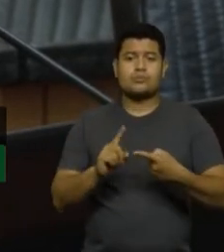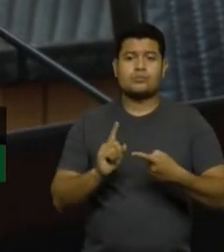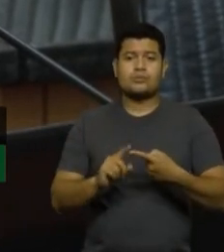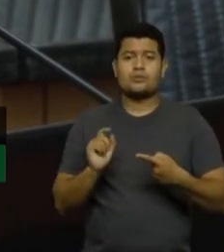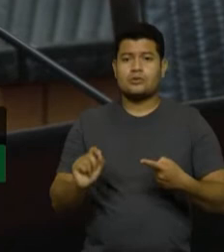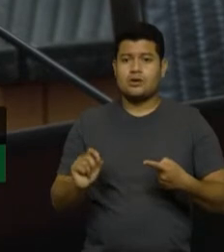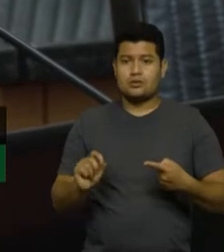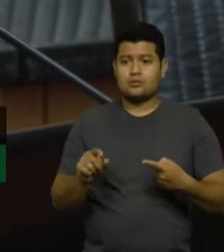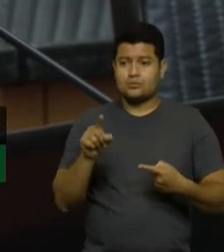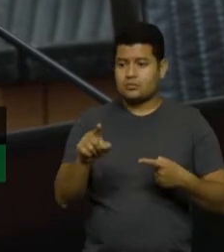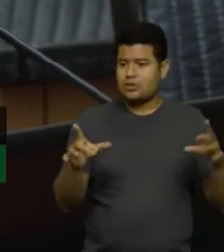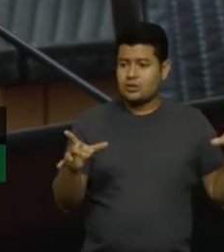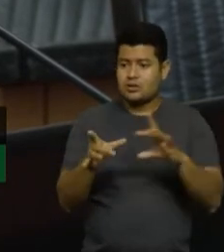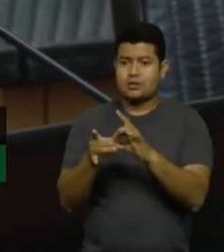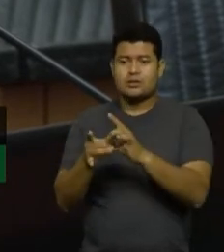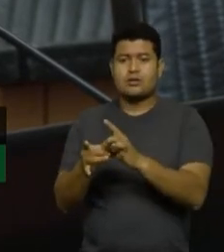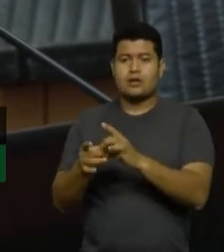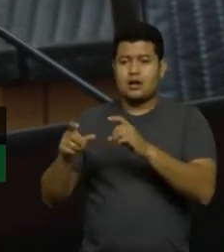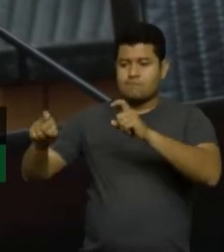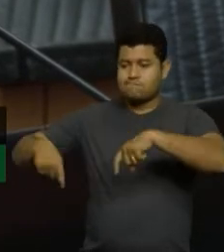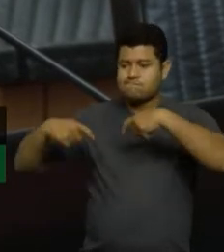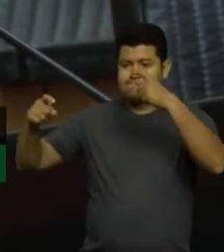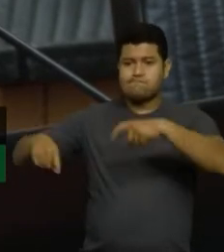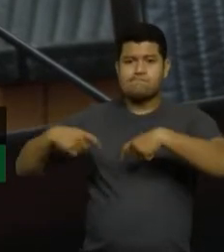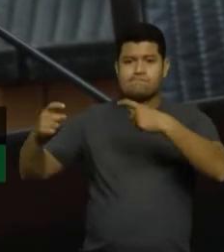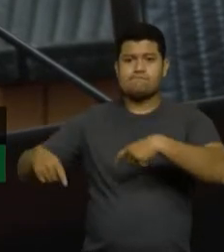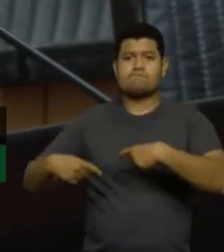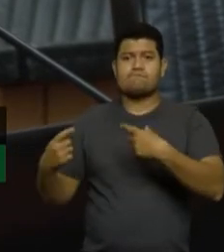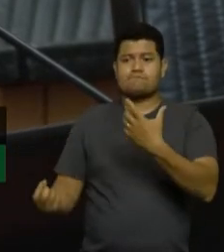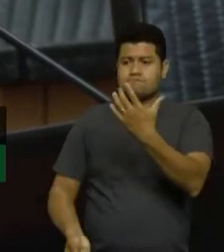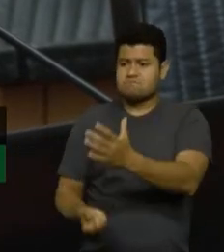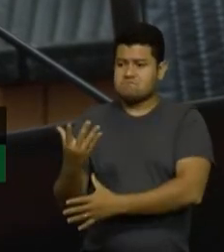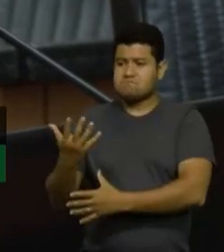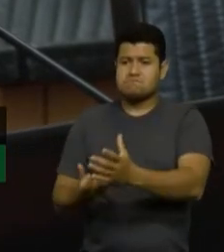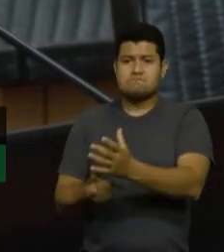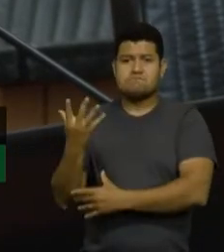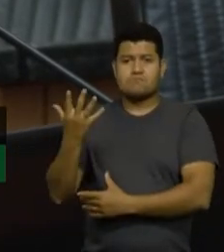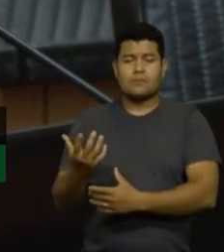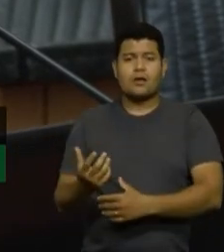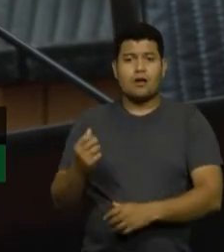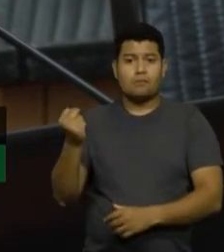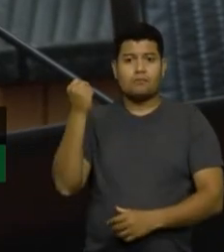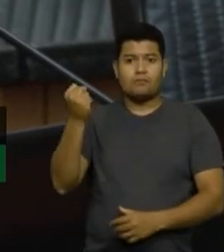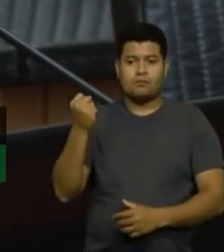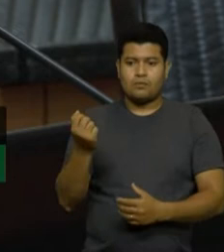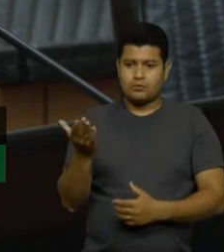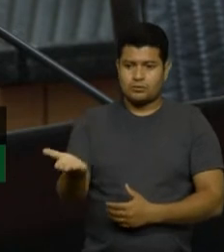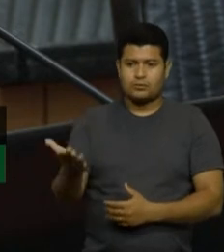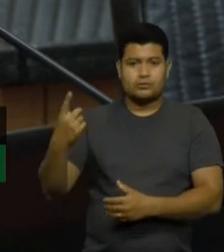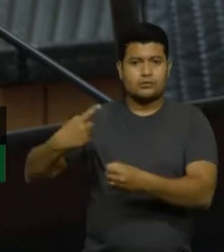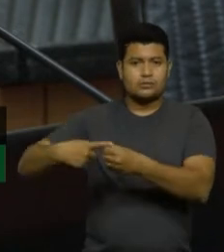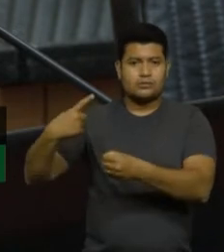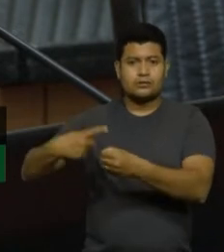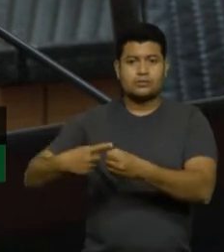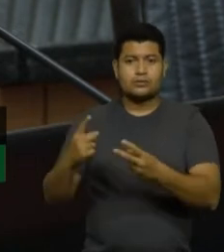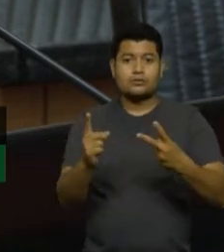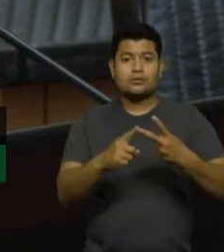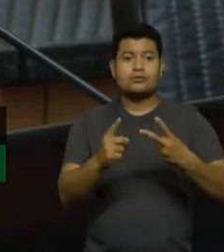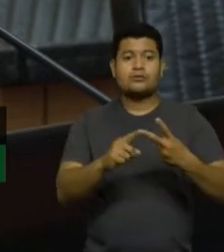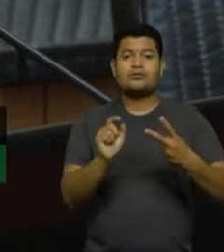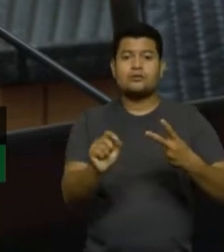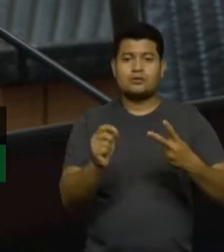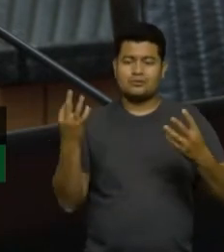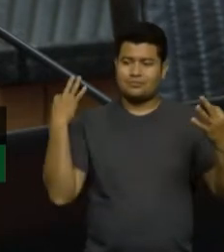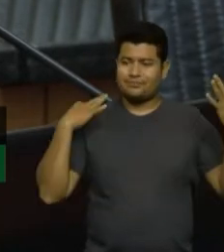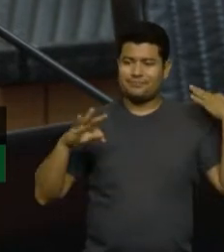ser ligado ao agronegócio, que é o forte de Abedão Batista, agricultura, e o turismo.